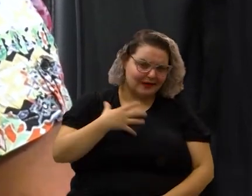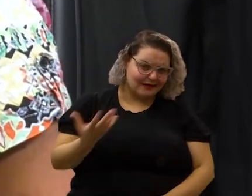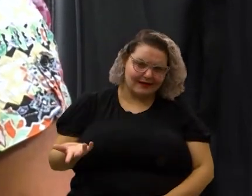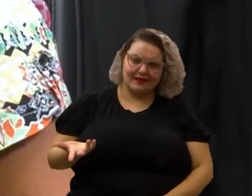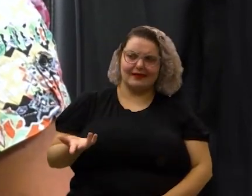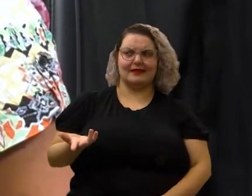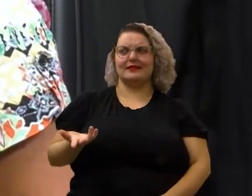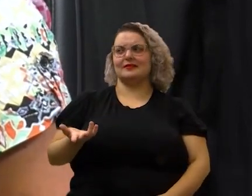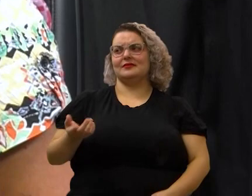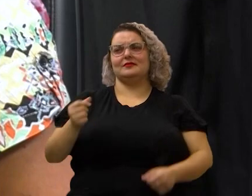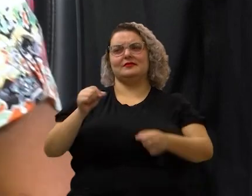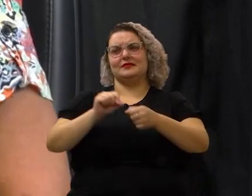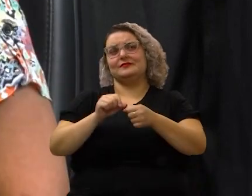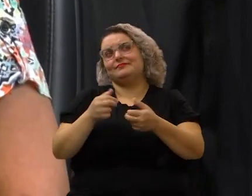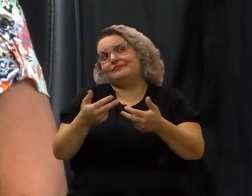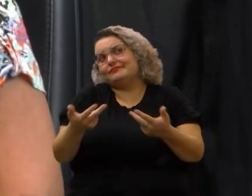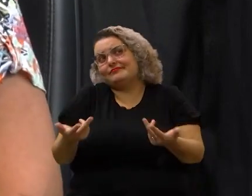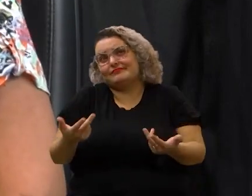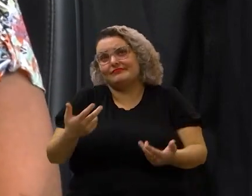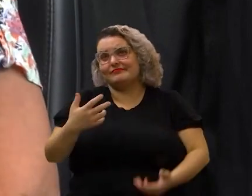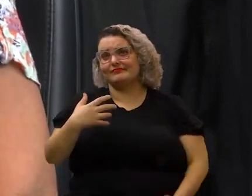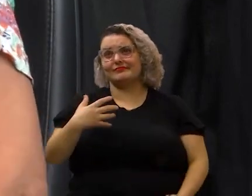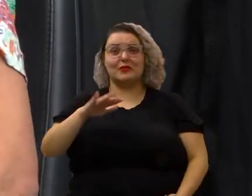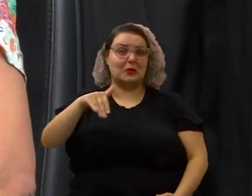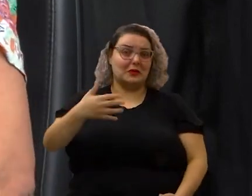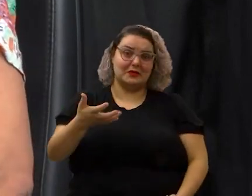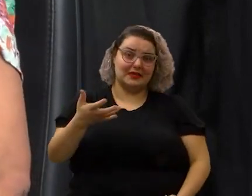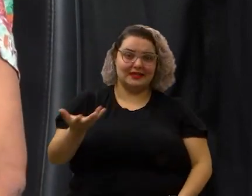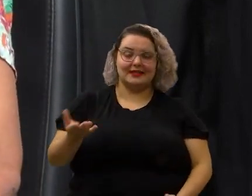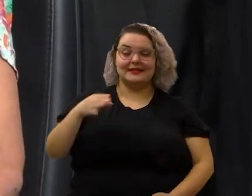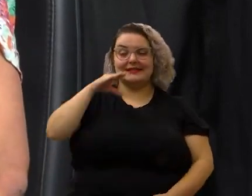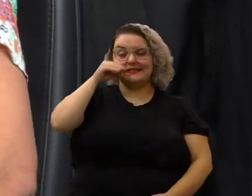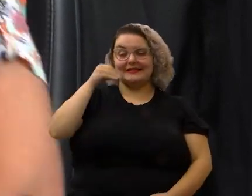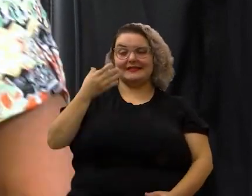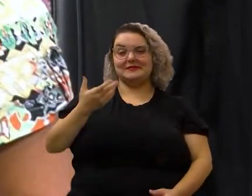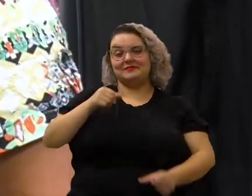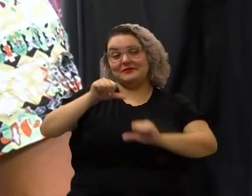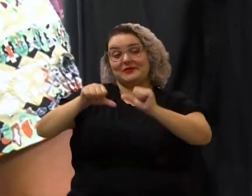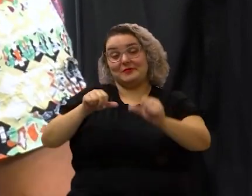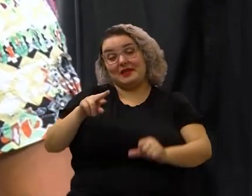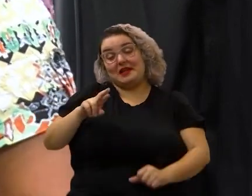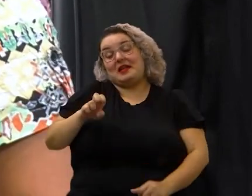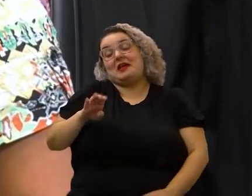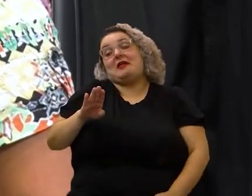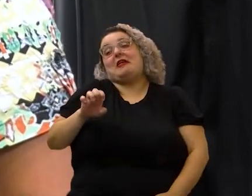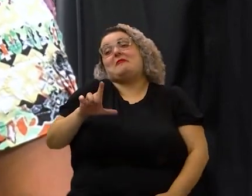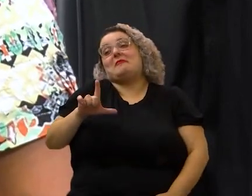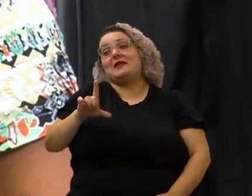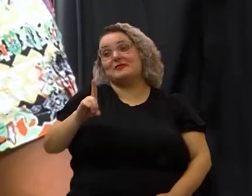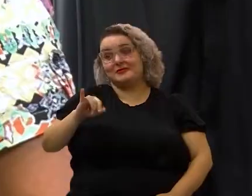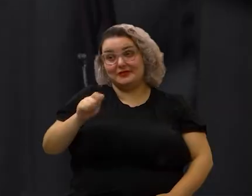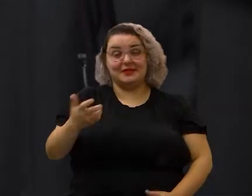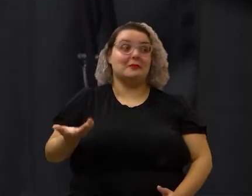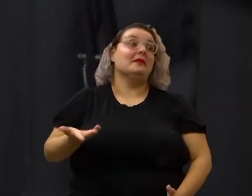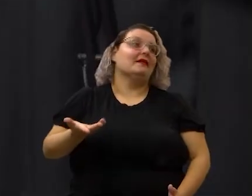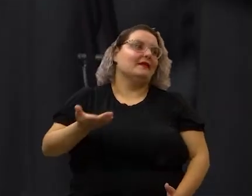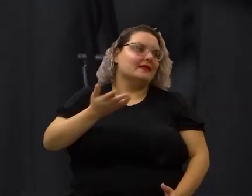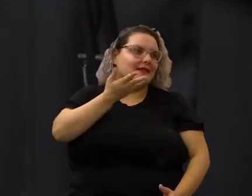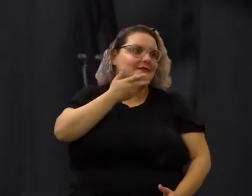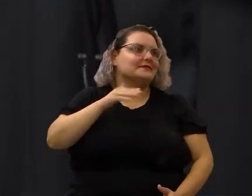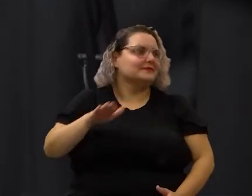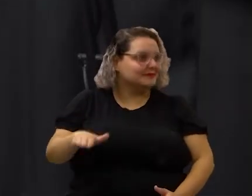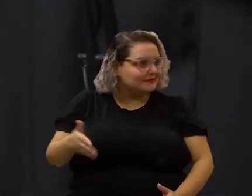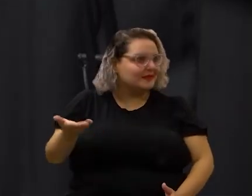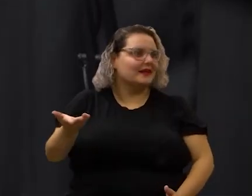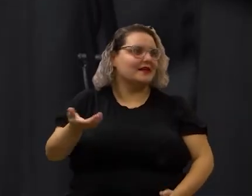coisas. E aí, em determinado momento, quando você é adolescente, isso vira rebeldia, né? Não, mas desde pequena, né? Porque hoje a gente